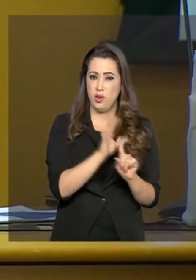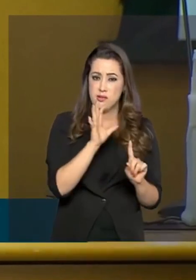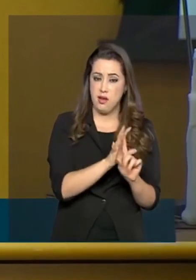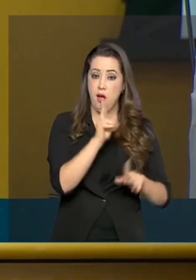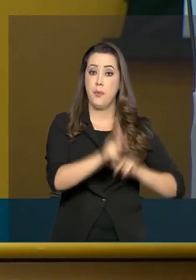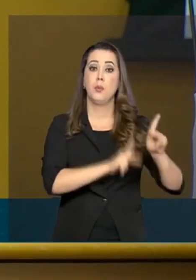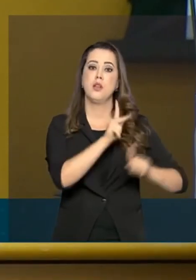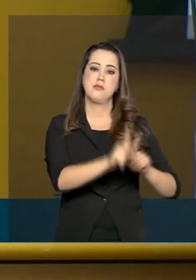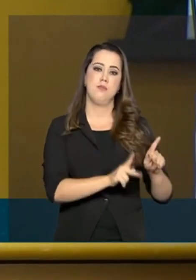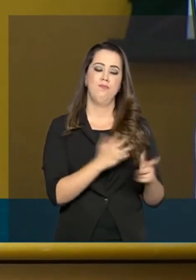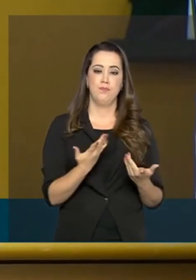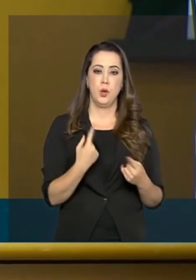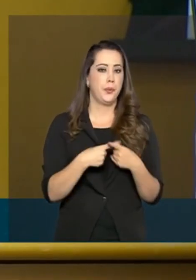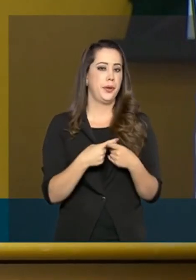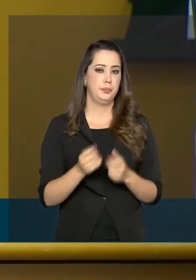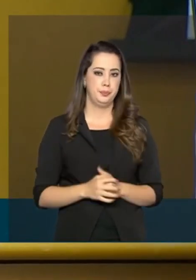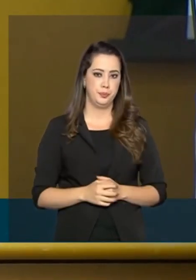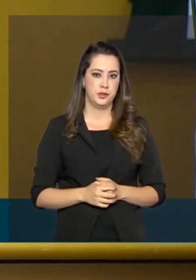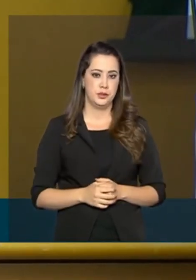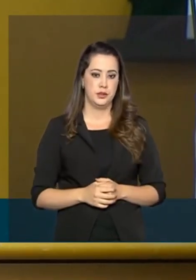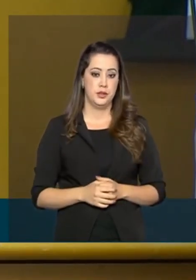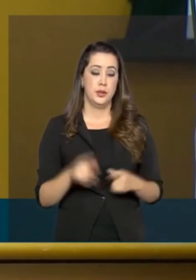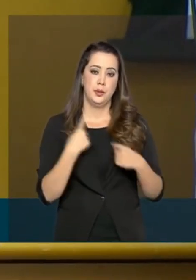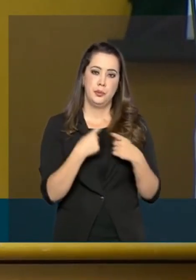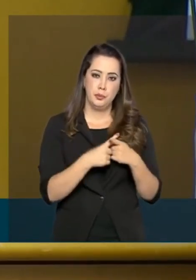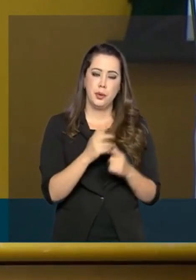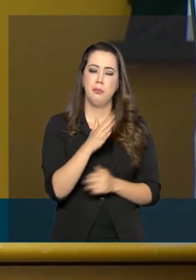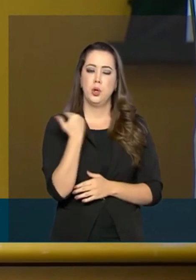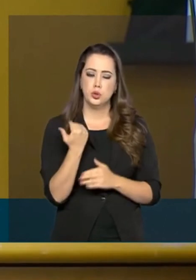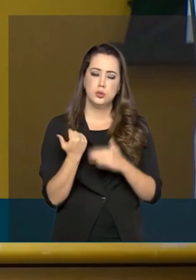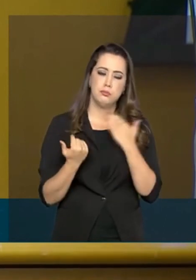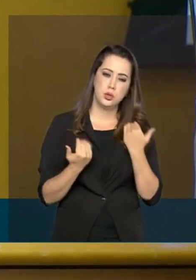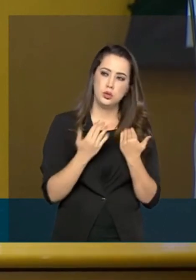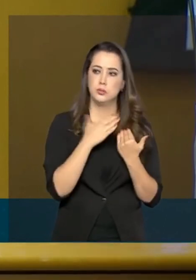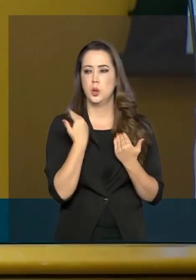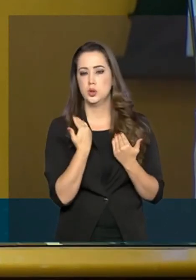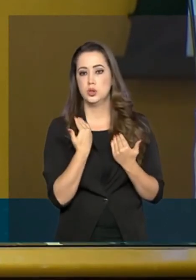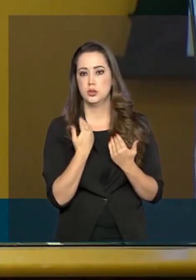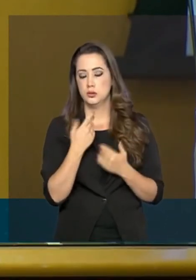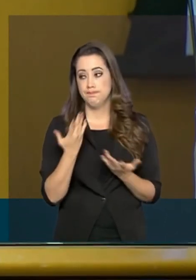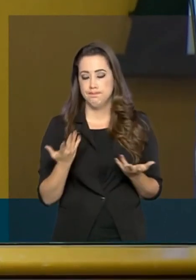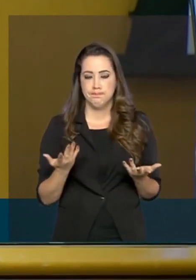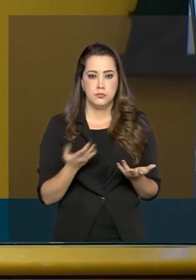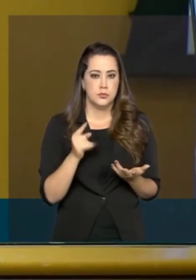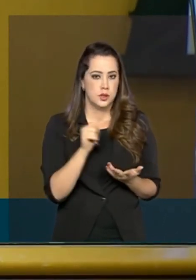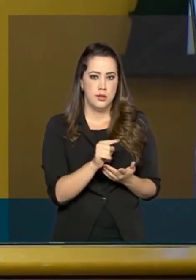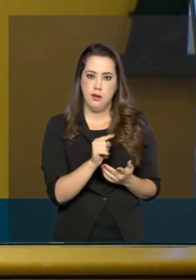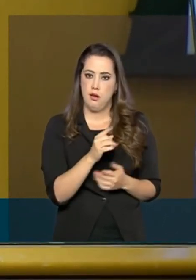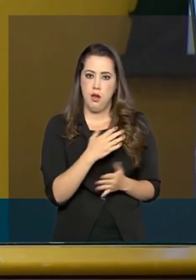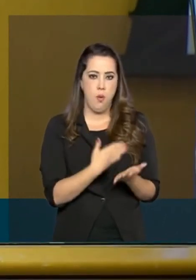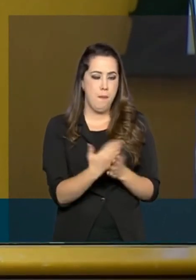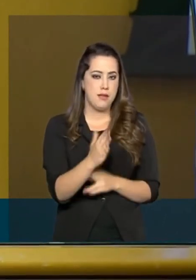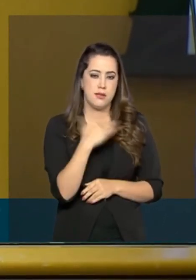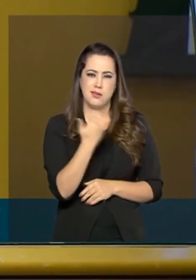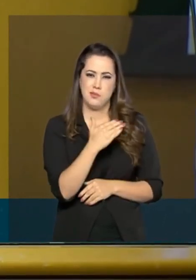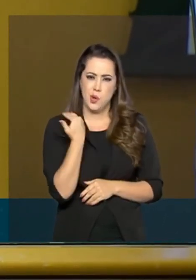brasileira. Por quê? Por causa das perdas. E aí, quando inicia